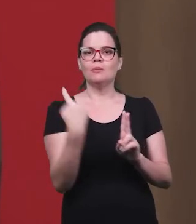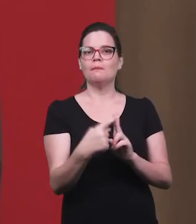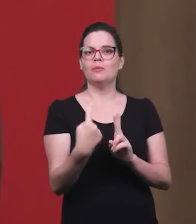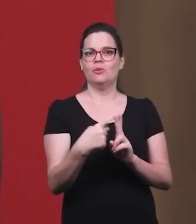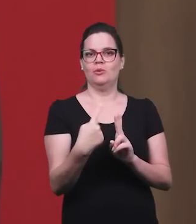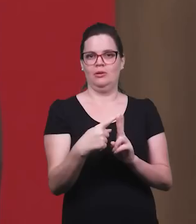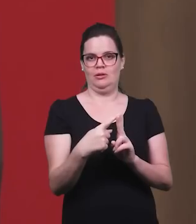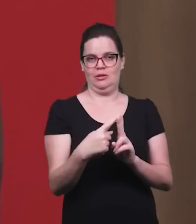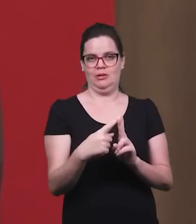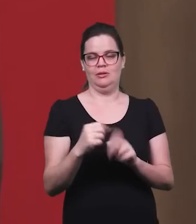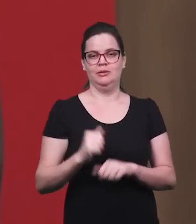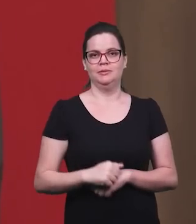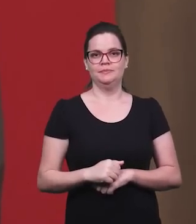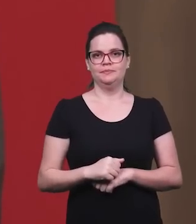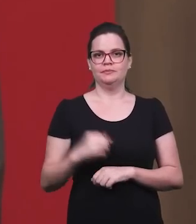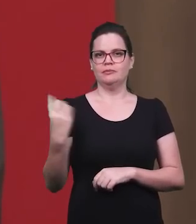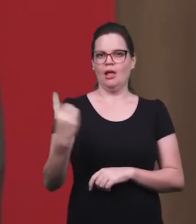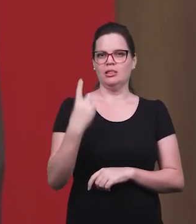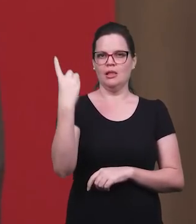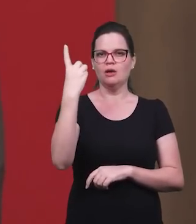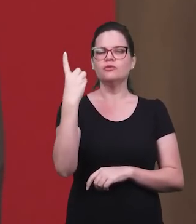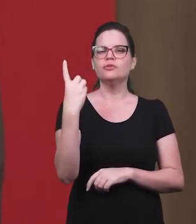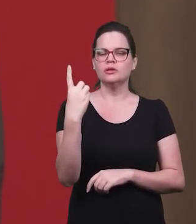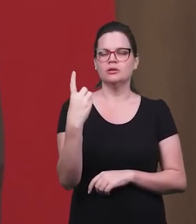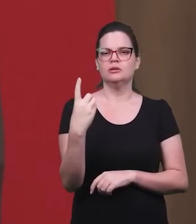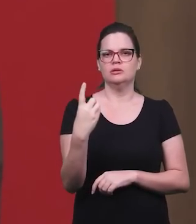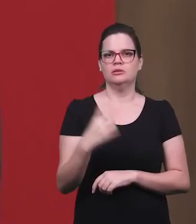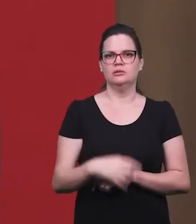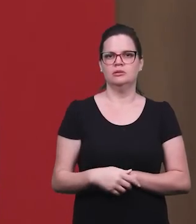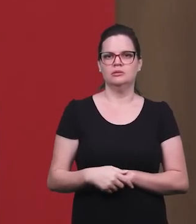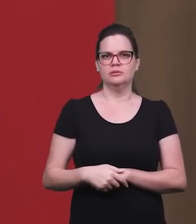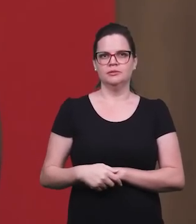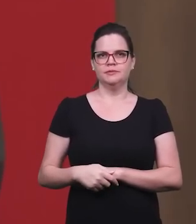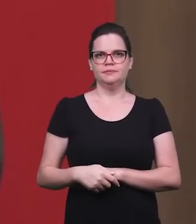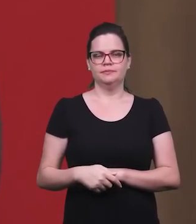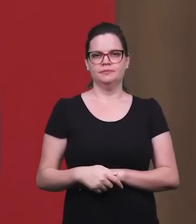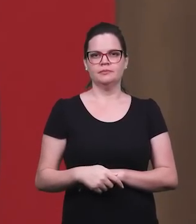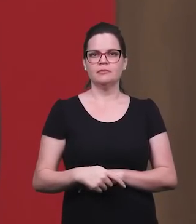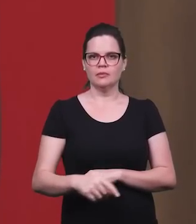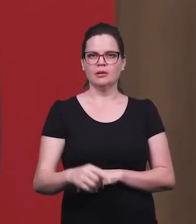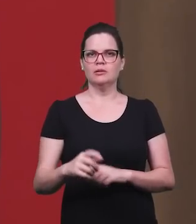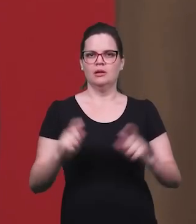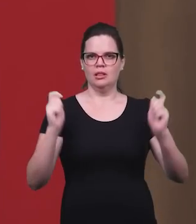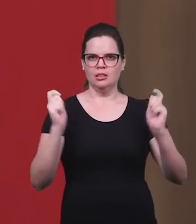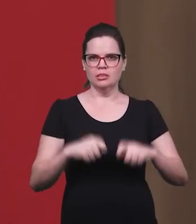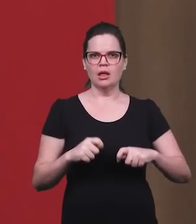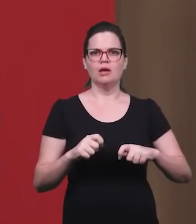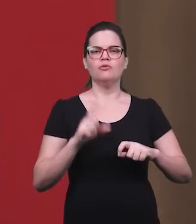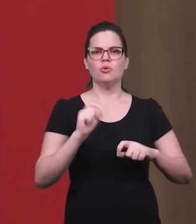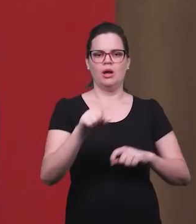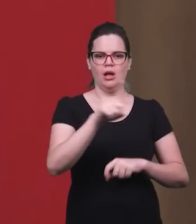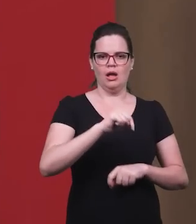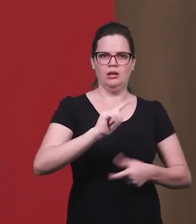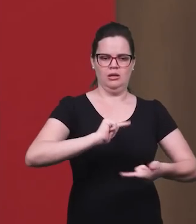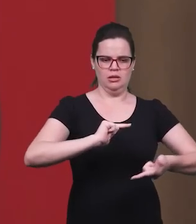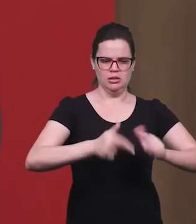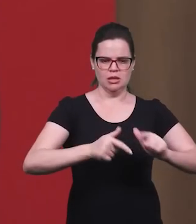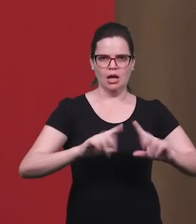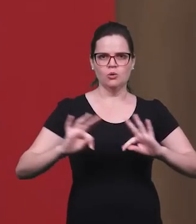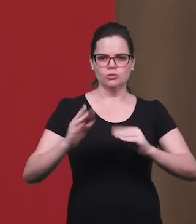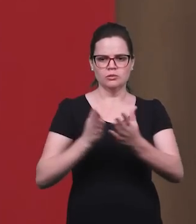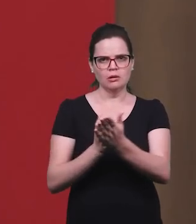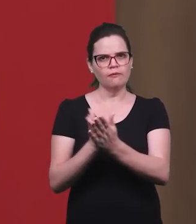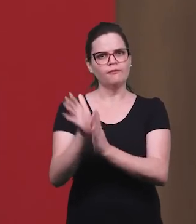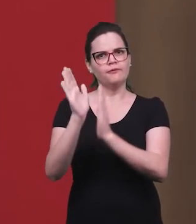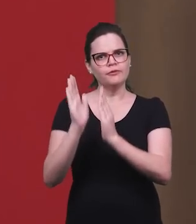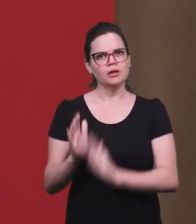teve a capacidade, as condições de colocar todo Israel na presença do Senhor. Colocou